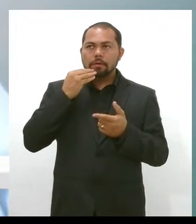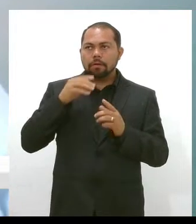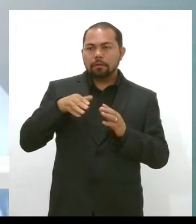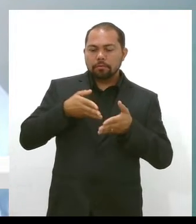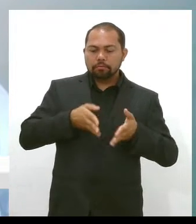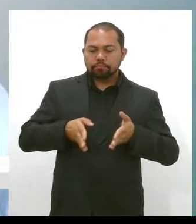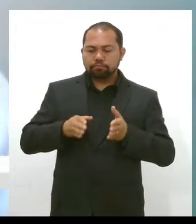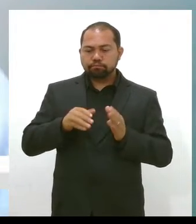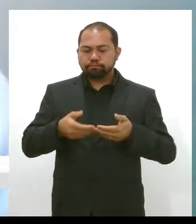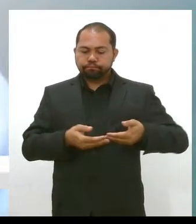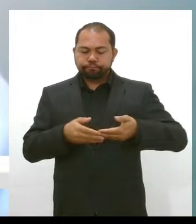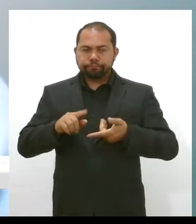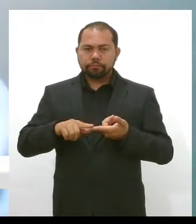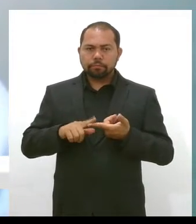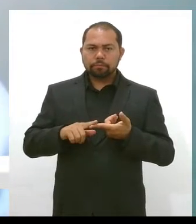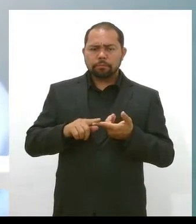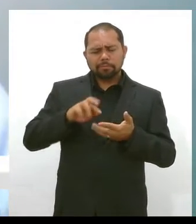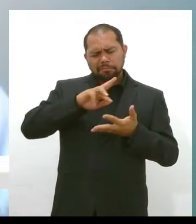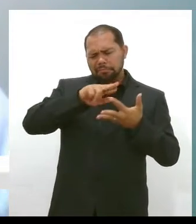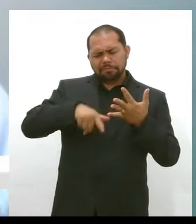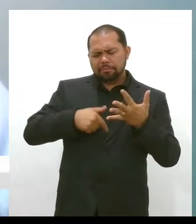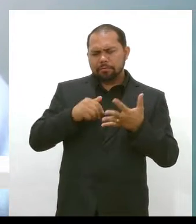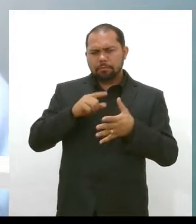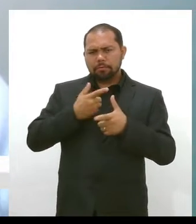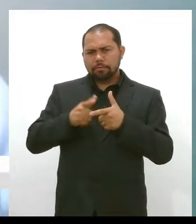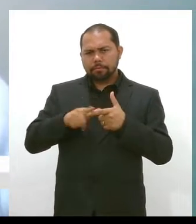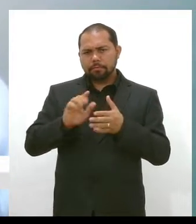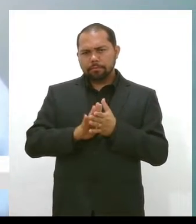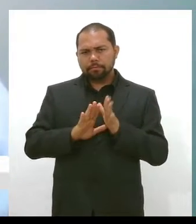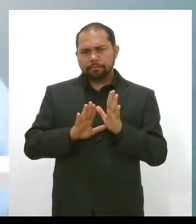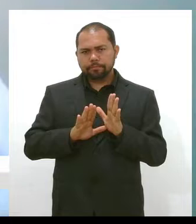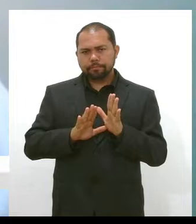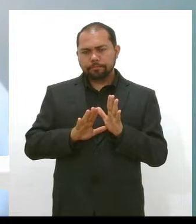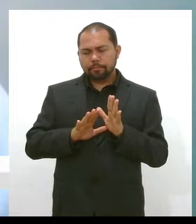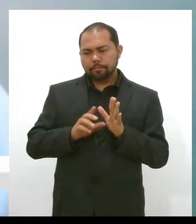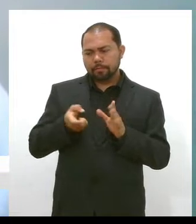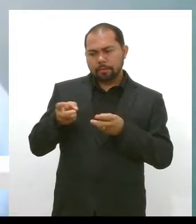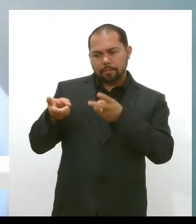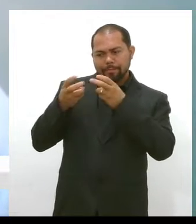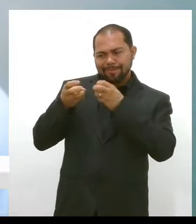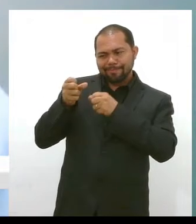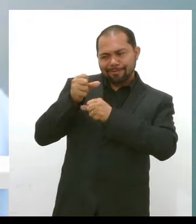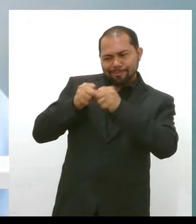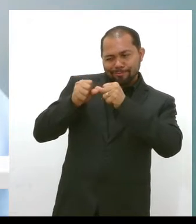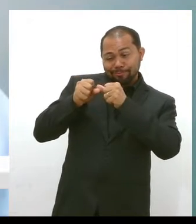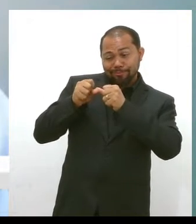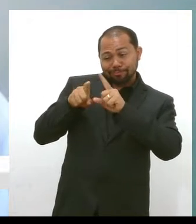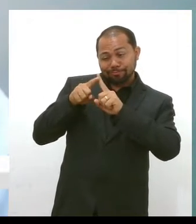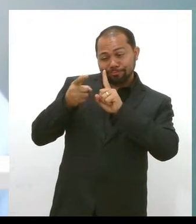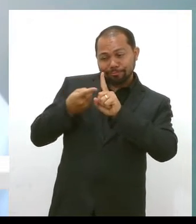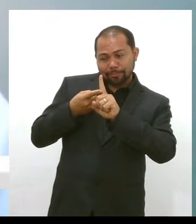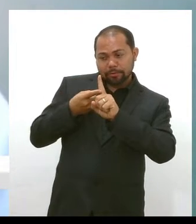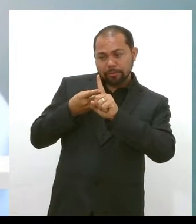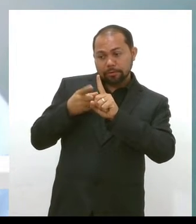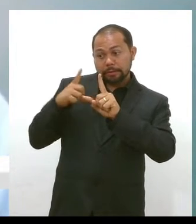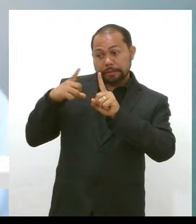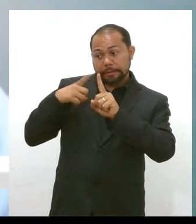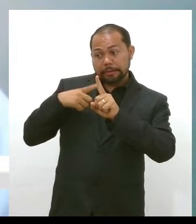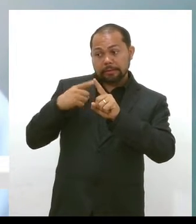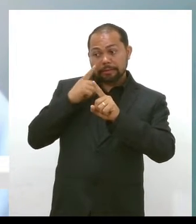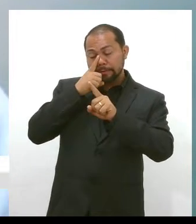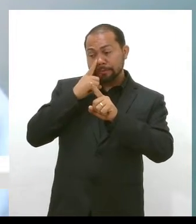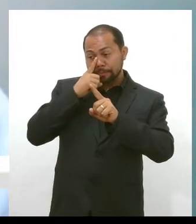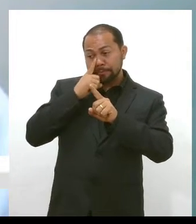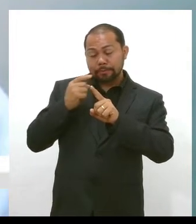Enfim, alguma alteração aí que cause risco tanto para a mãe quanto para o feto,